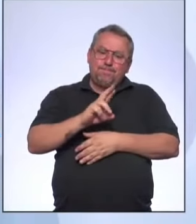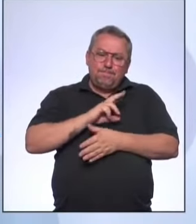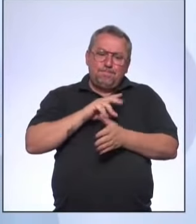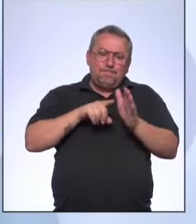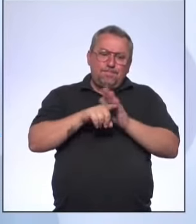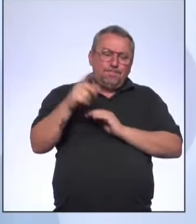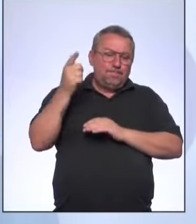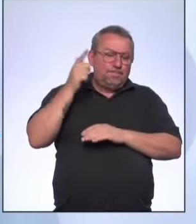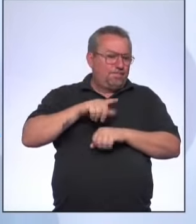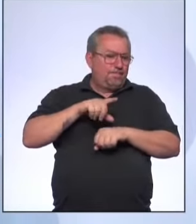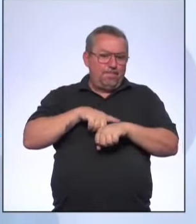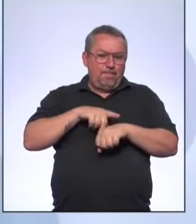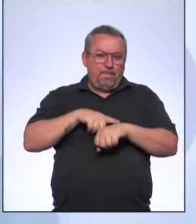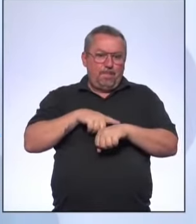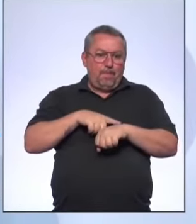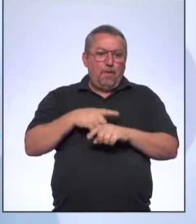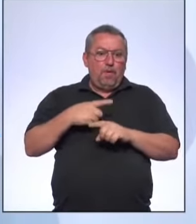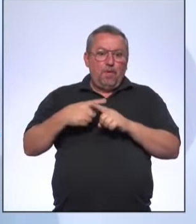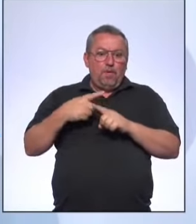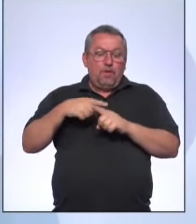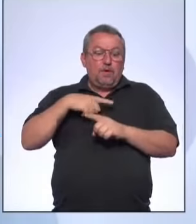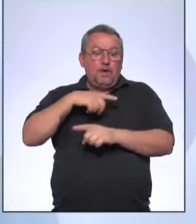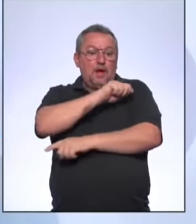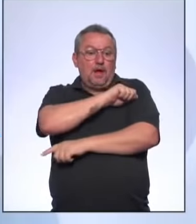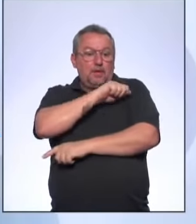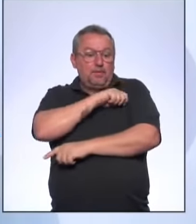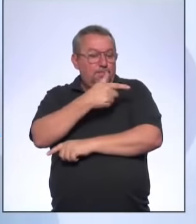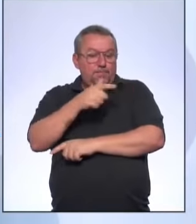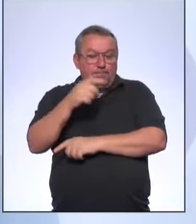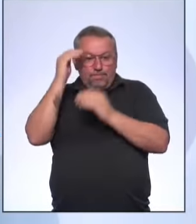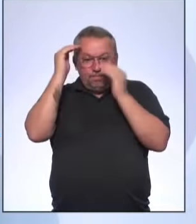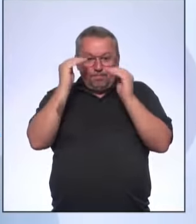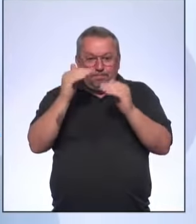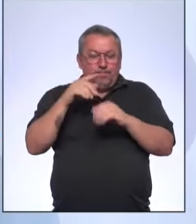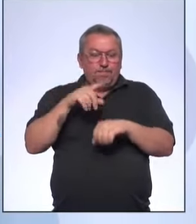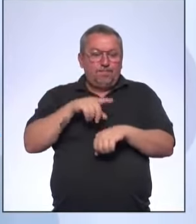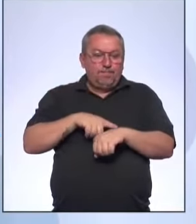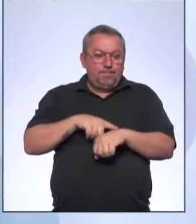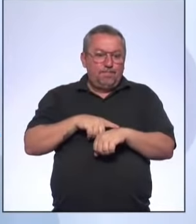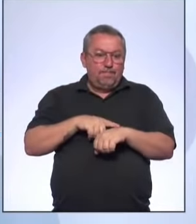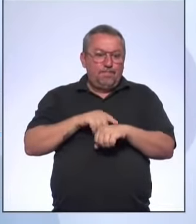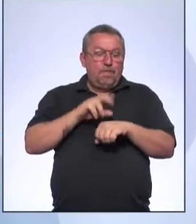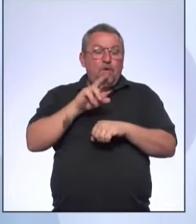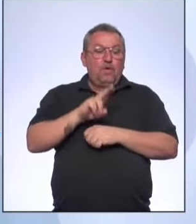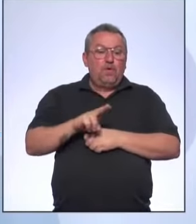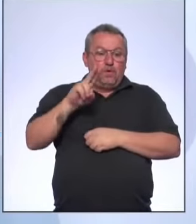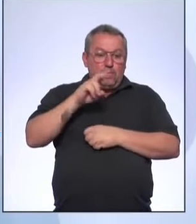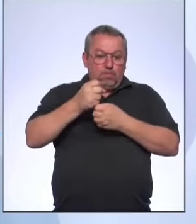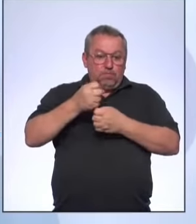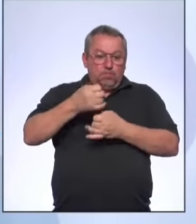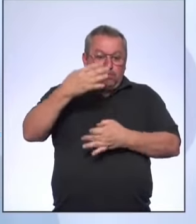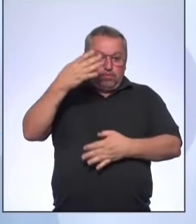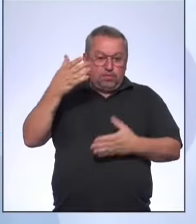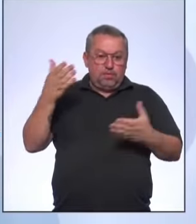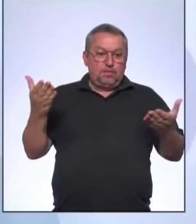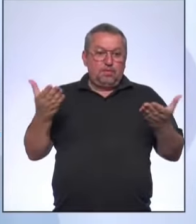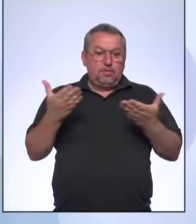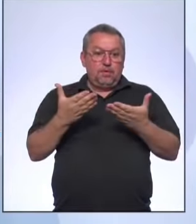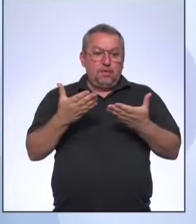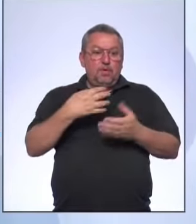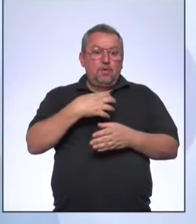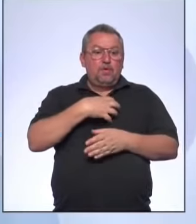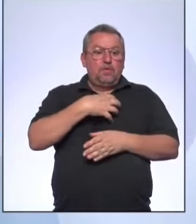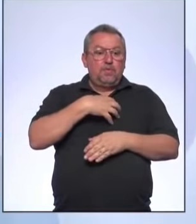pergunta e não deu tempo porque tem aluno que não está respeitando esse espaço então vamos usar o nosso espaço de hoje